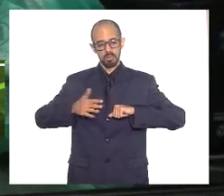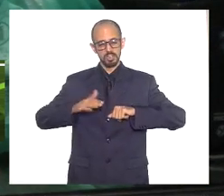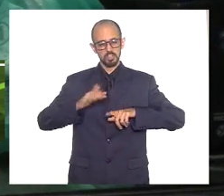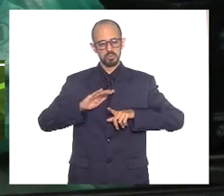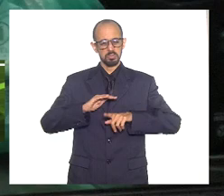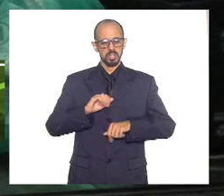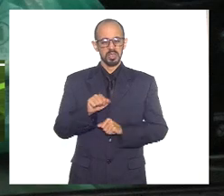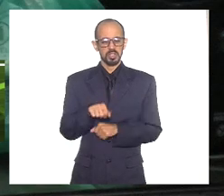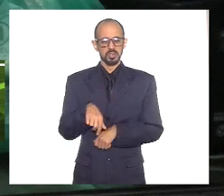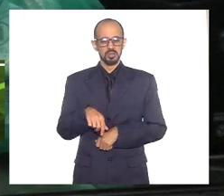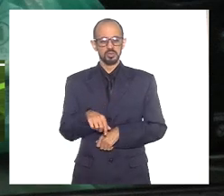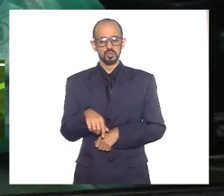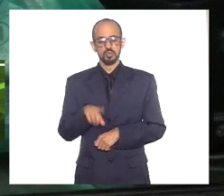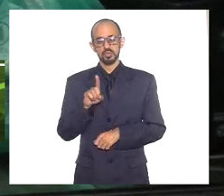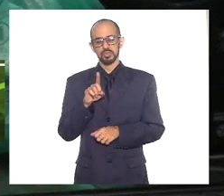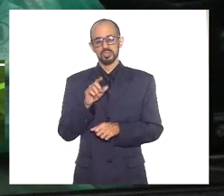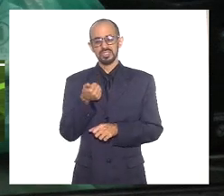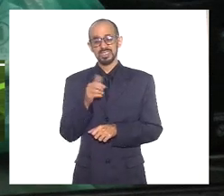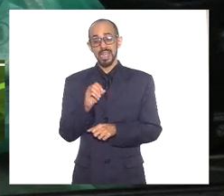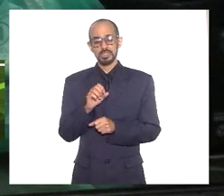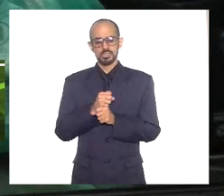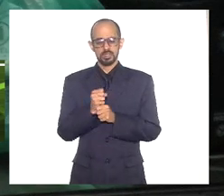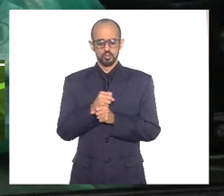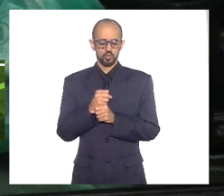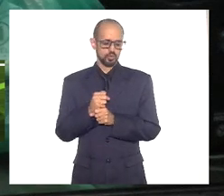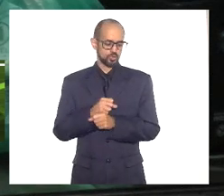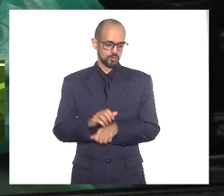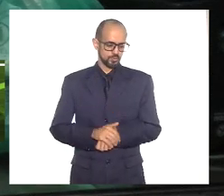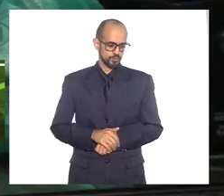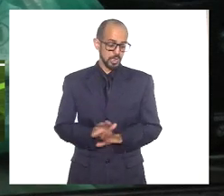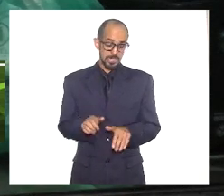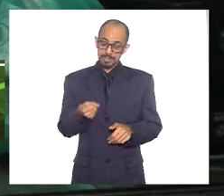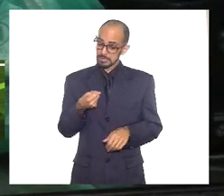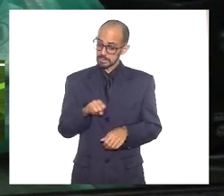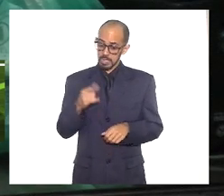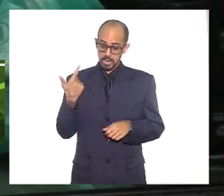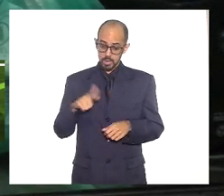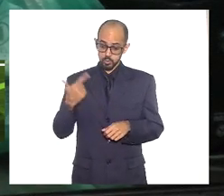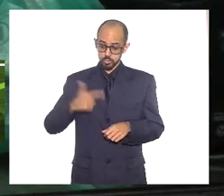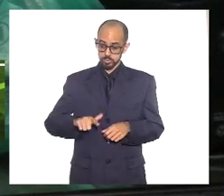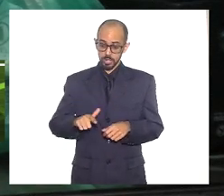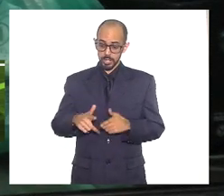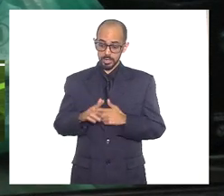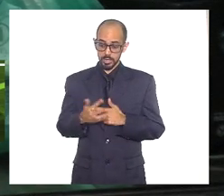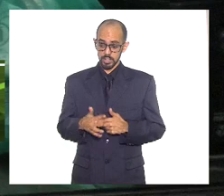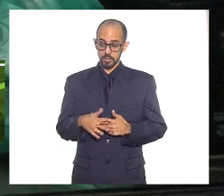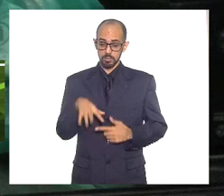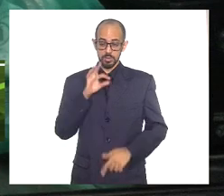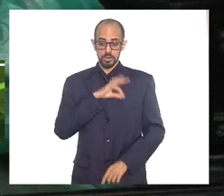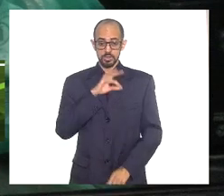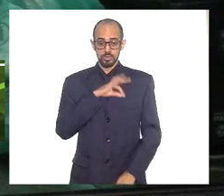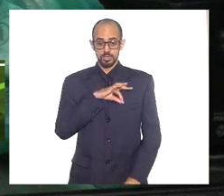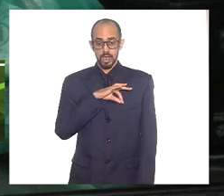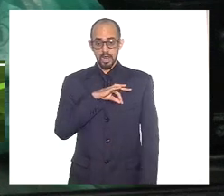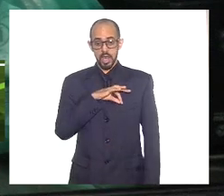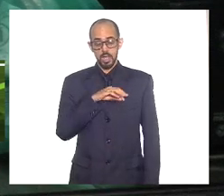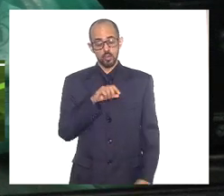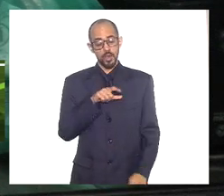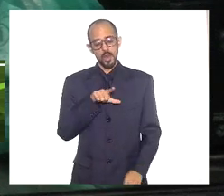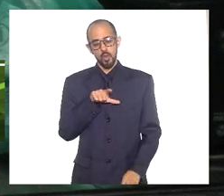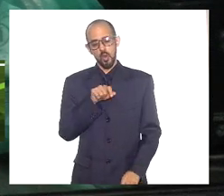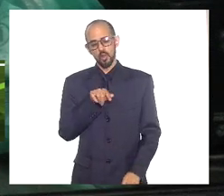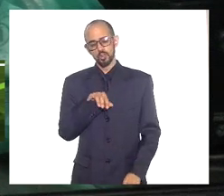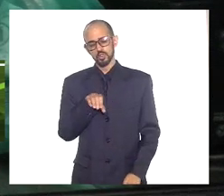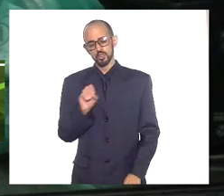aproximadamente uma década. Ora, se não há as reposições de perda,